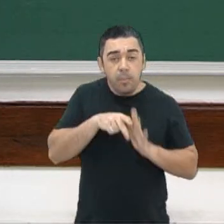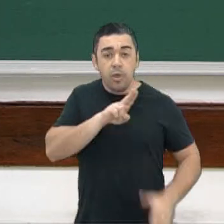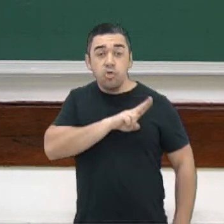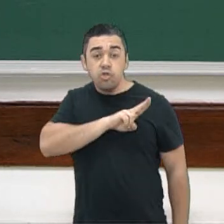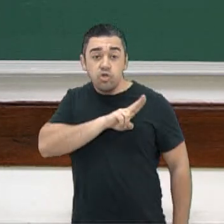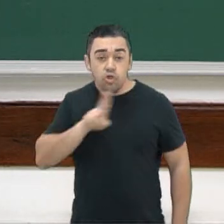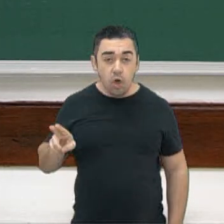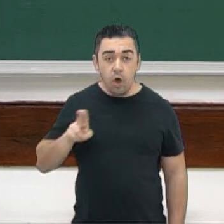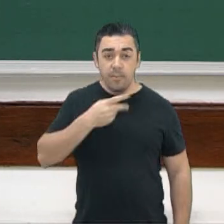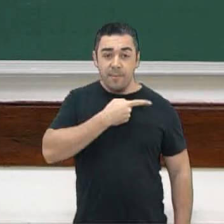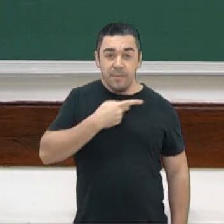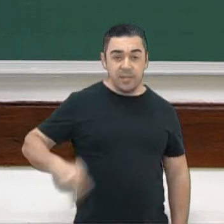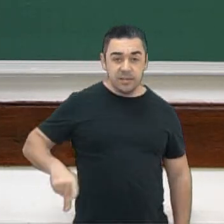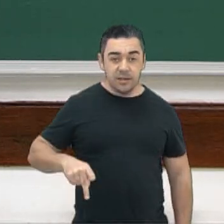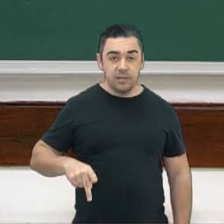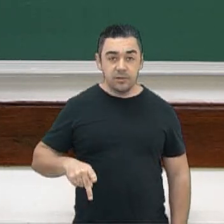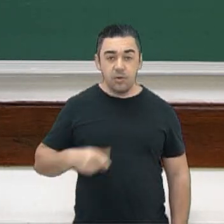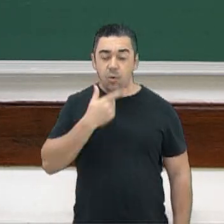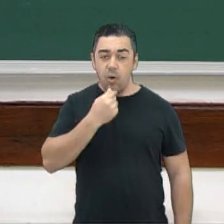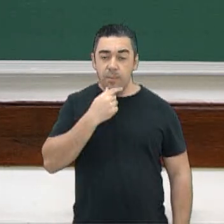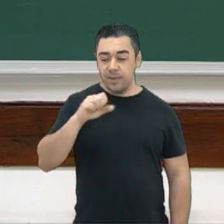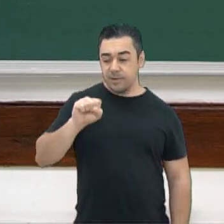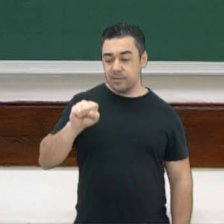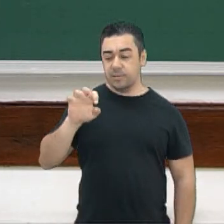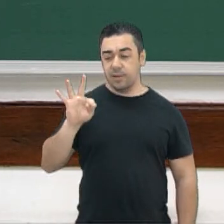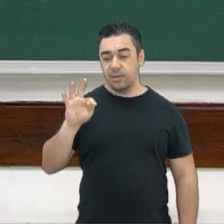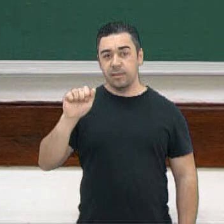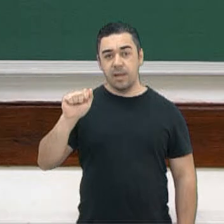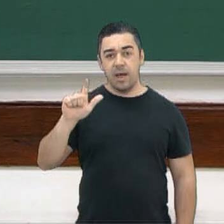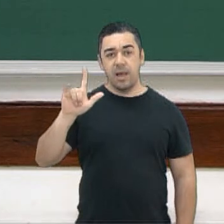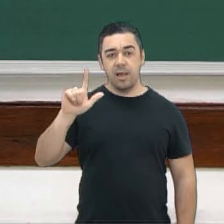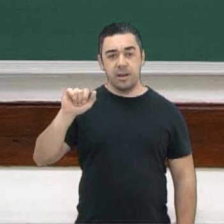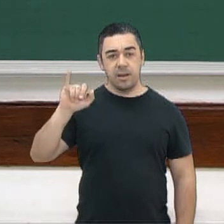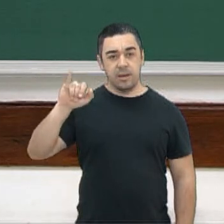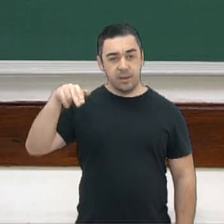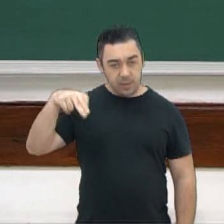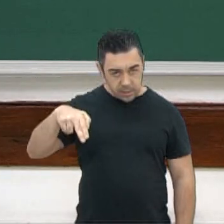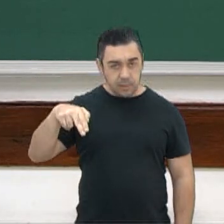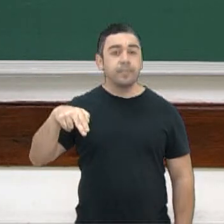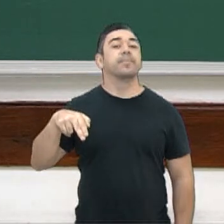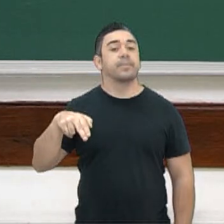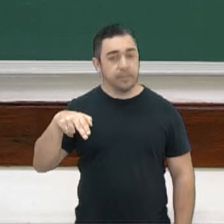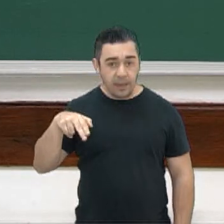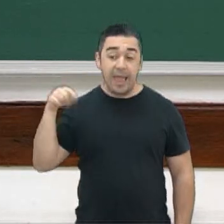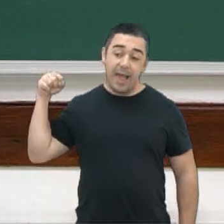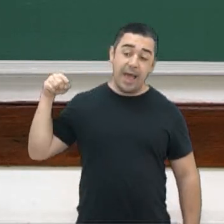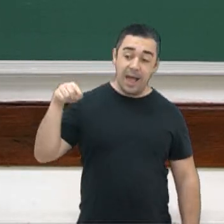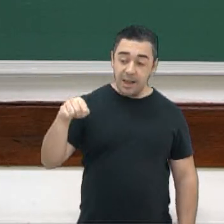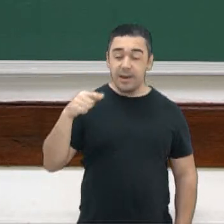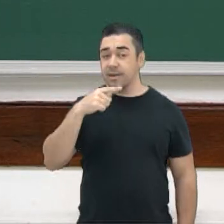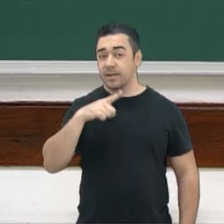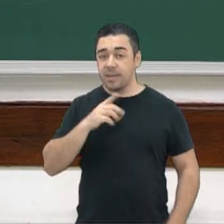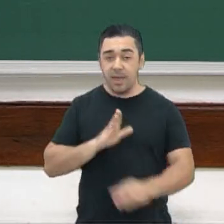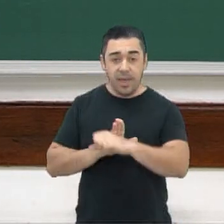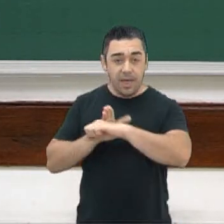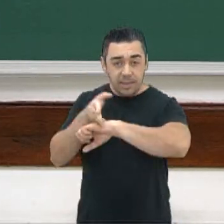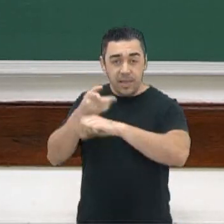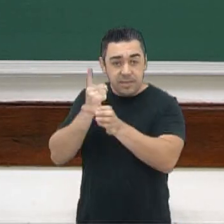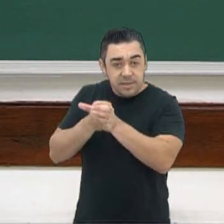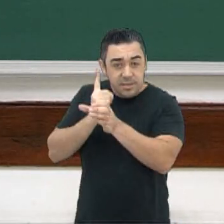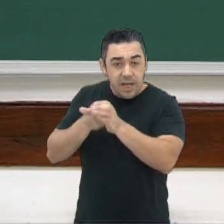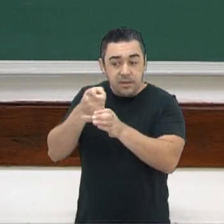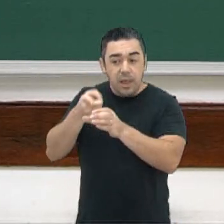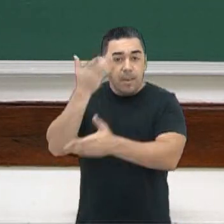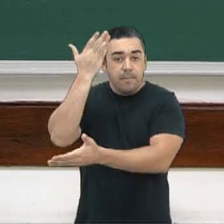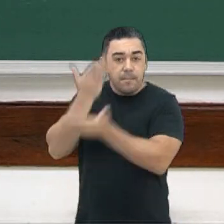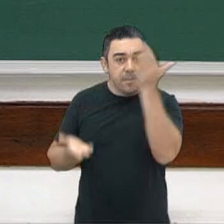do governante, Joseph Stalin. É uma região onde o exército alemão vai conhecer uma primeira derrota.